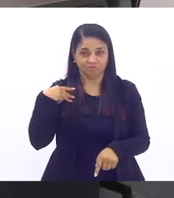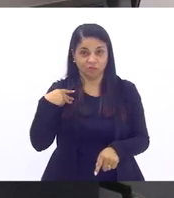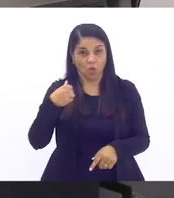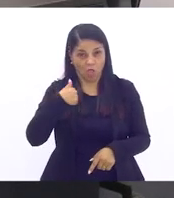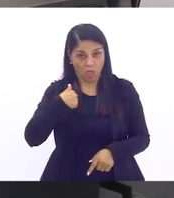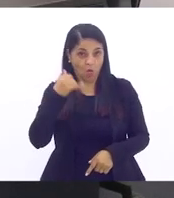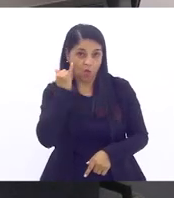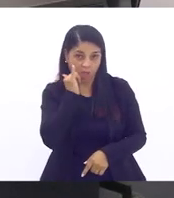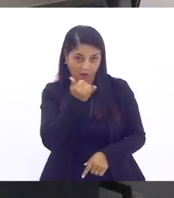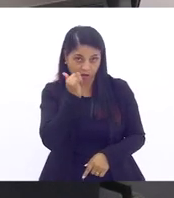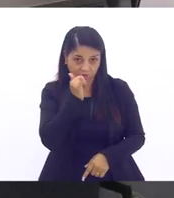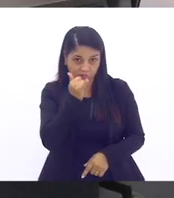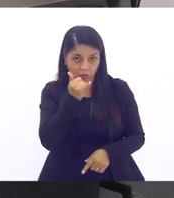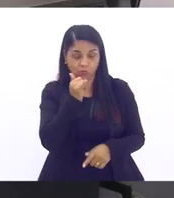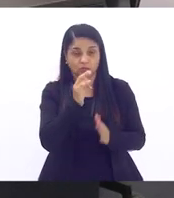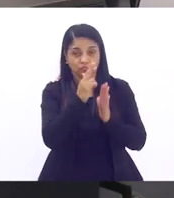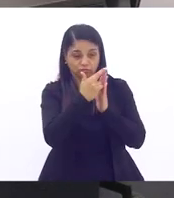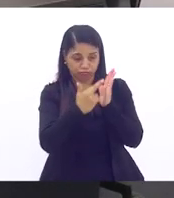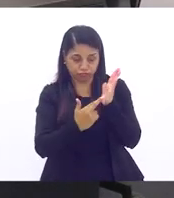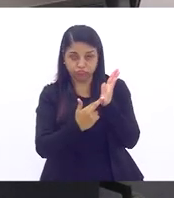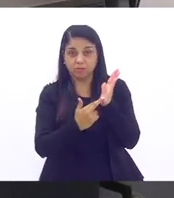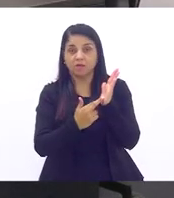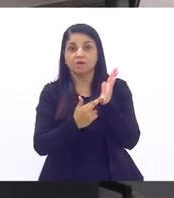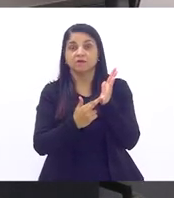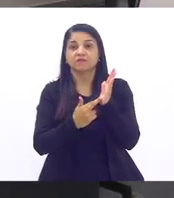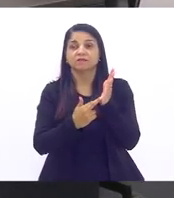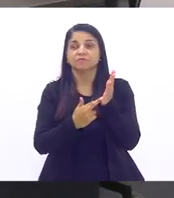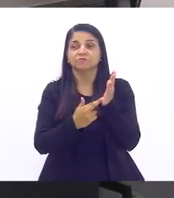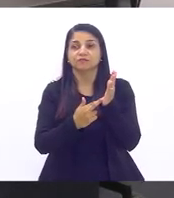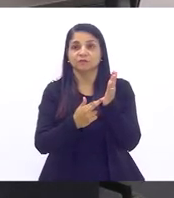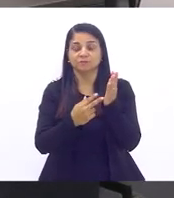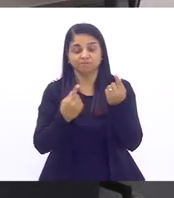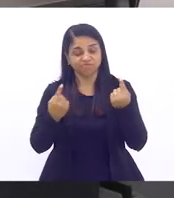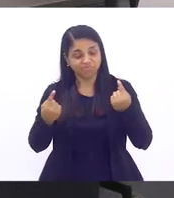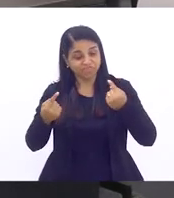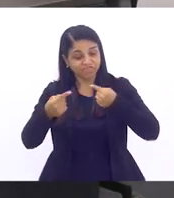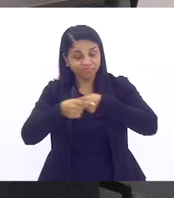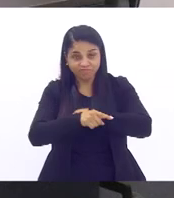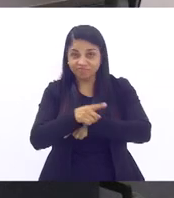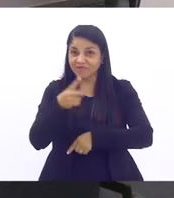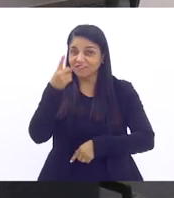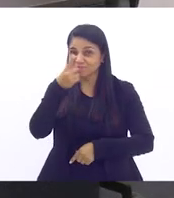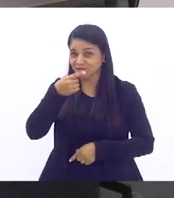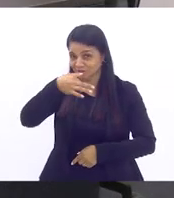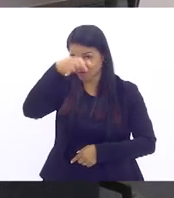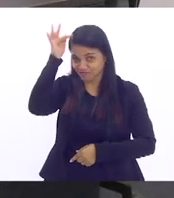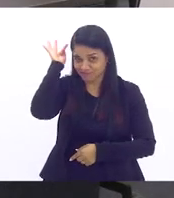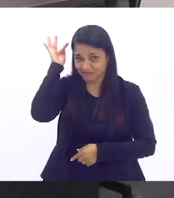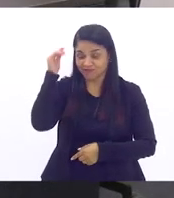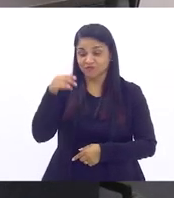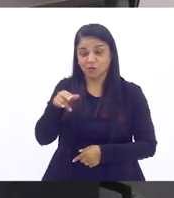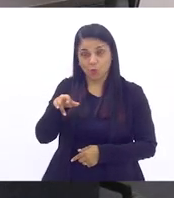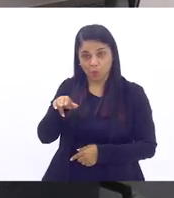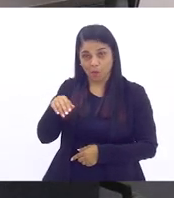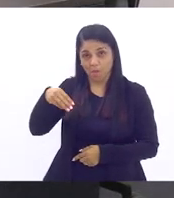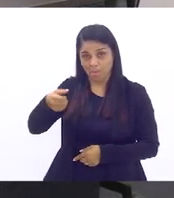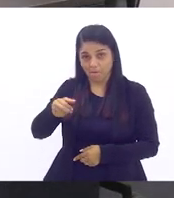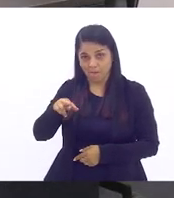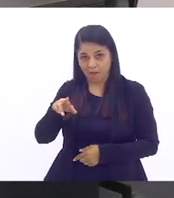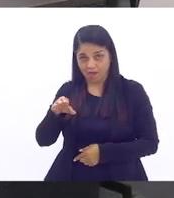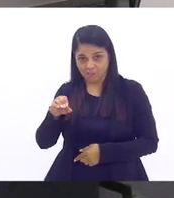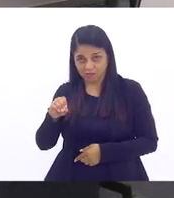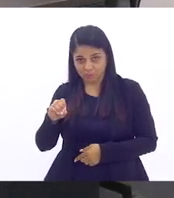dessa vez foi um caminho de mão inversa Deputado Fred Pacheco seu irmão Deputado Márcio Pacheco